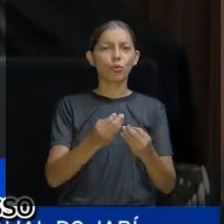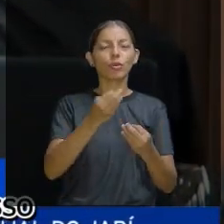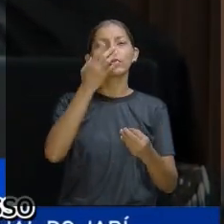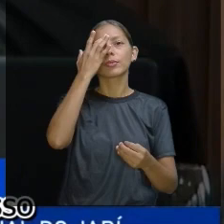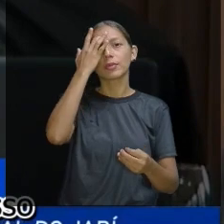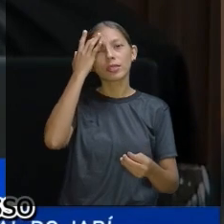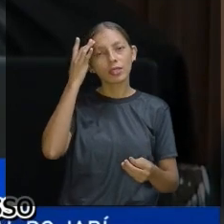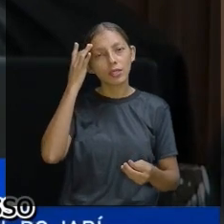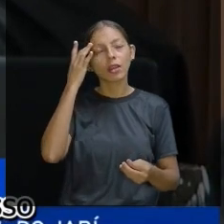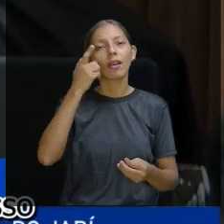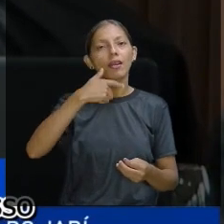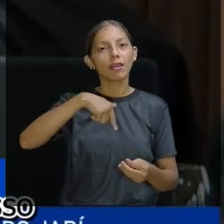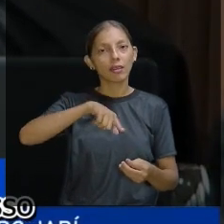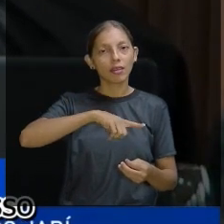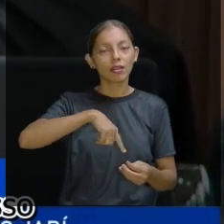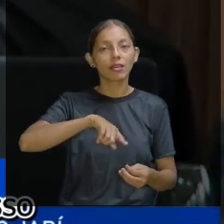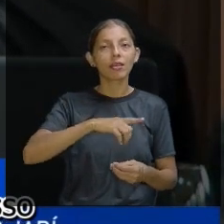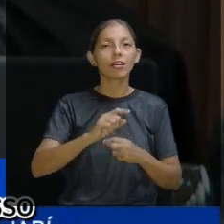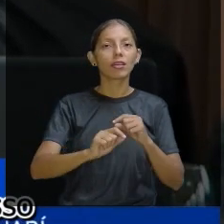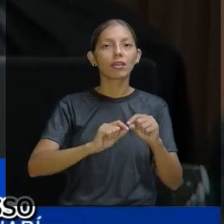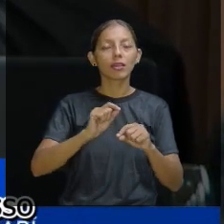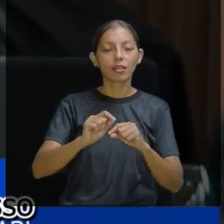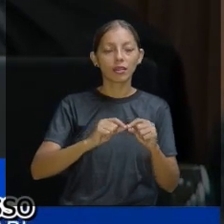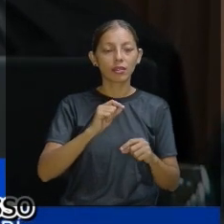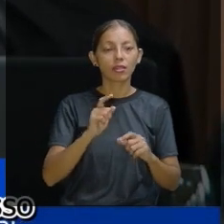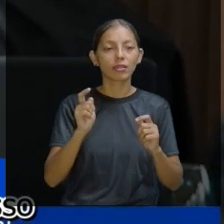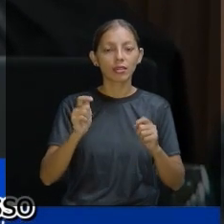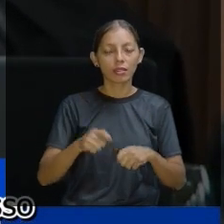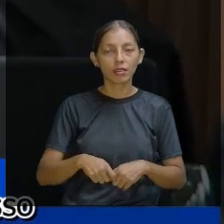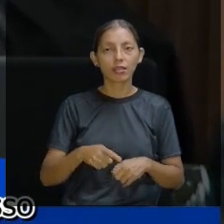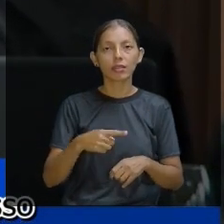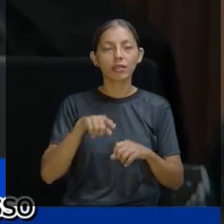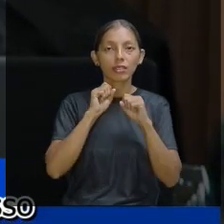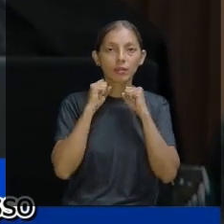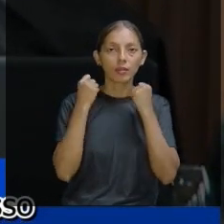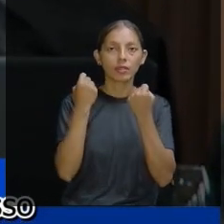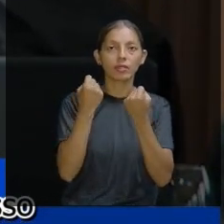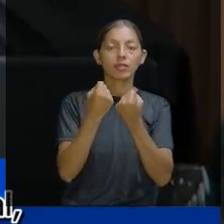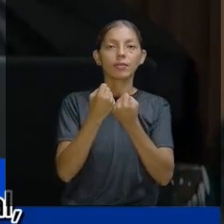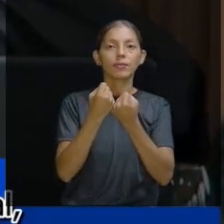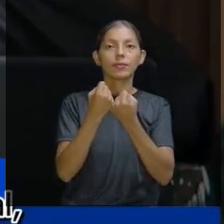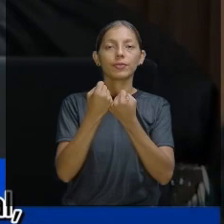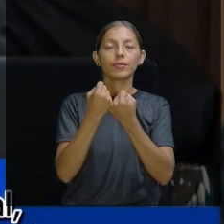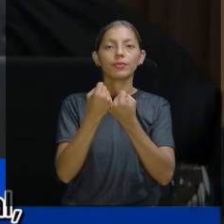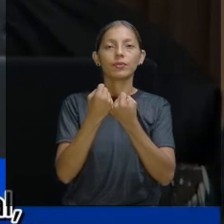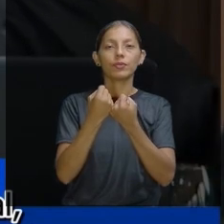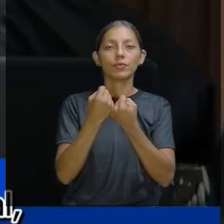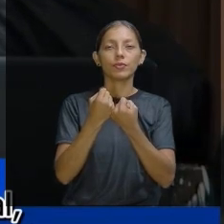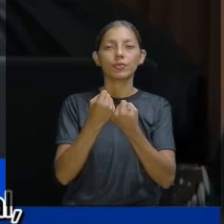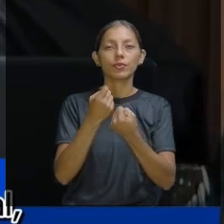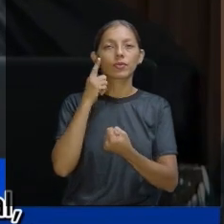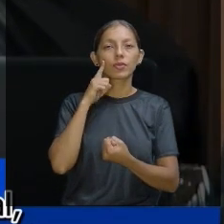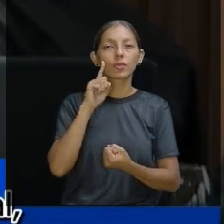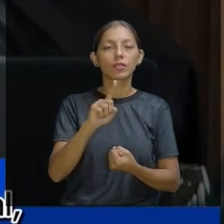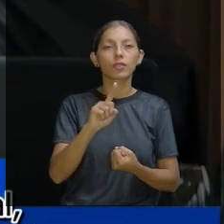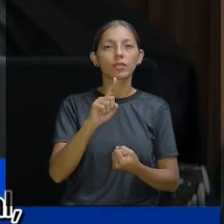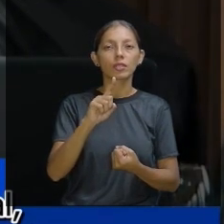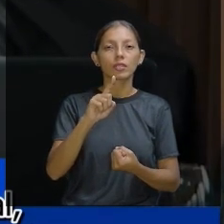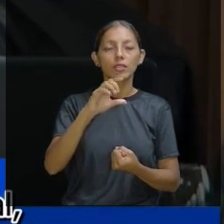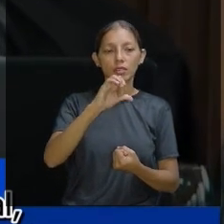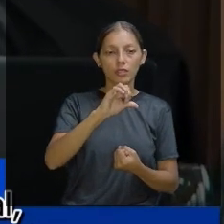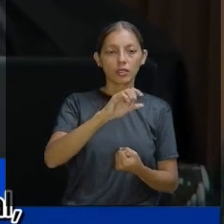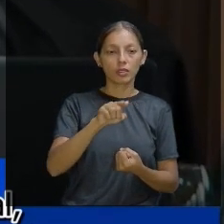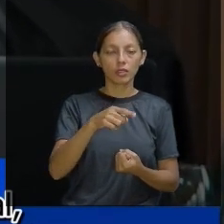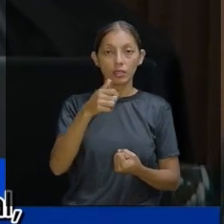de direito Paulo Madeira. Para que acompanhe o nosso seminário, que será realizado no dia 8 e 9, aliás, 9 e